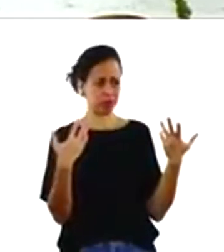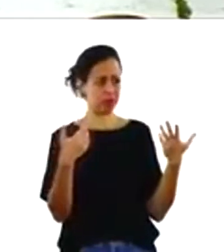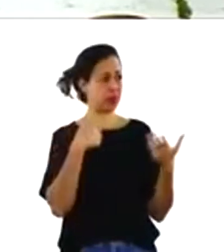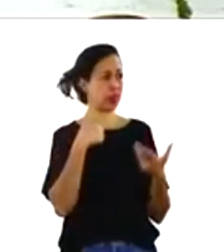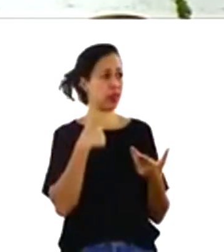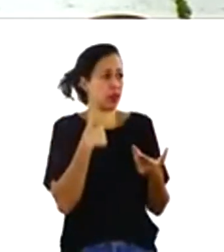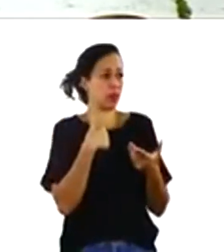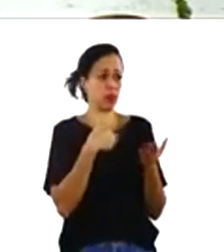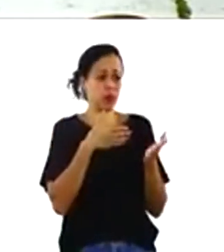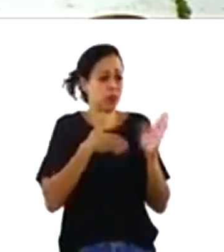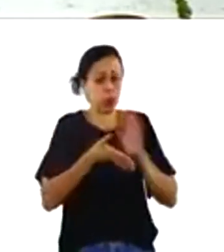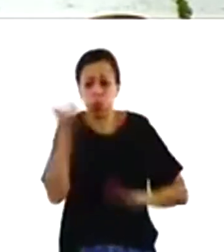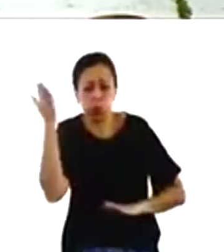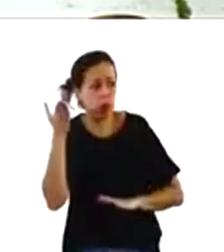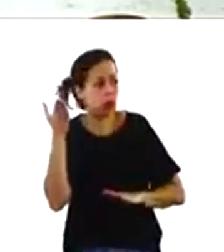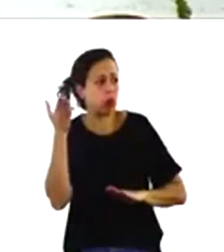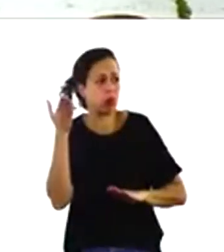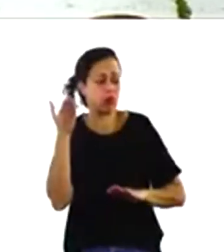problema.